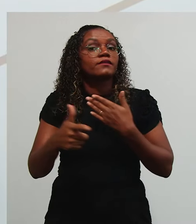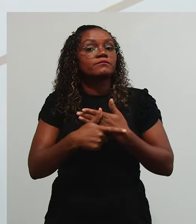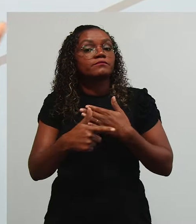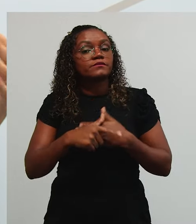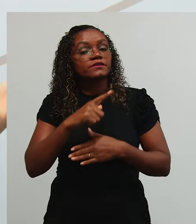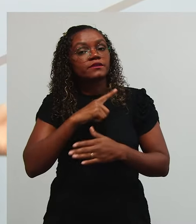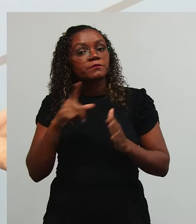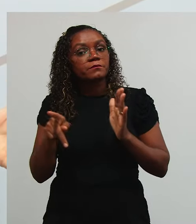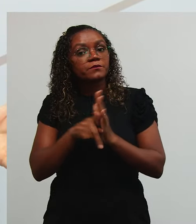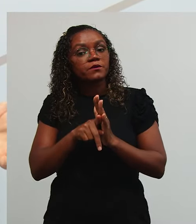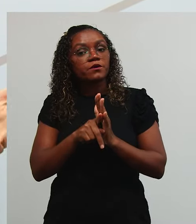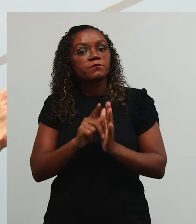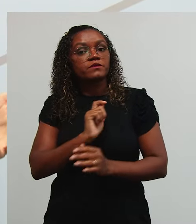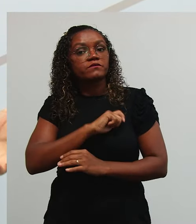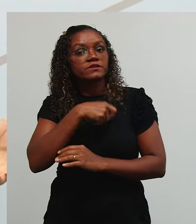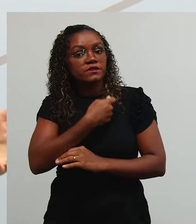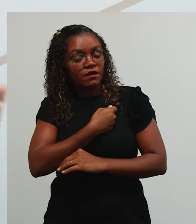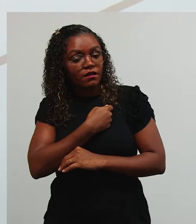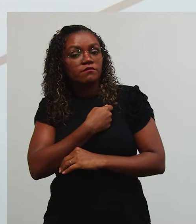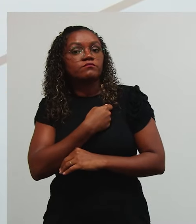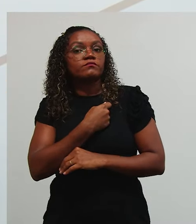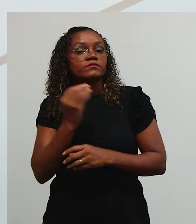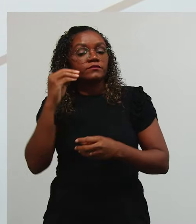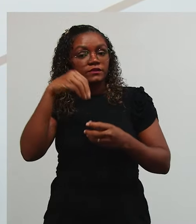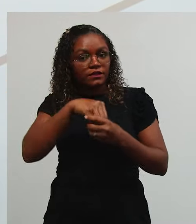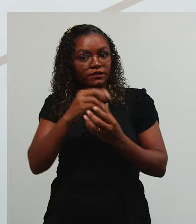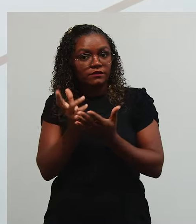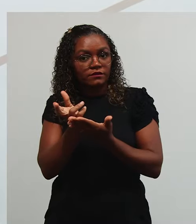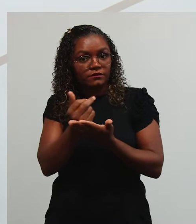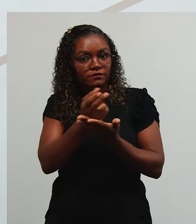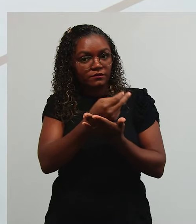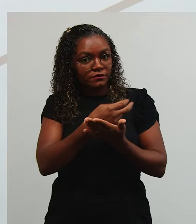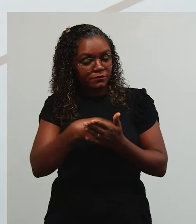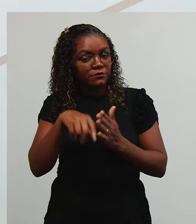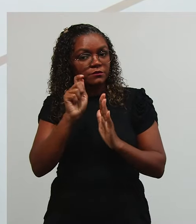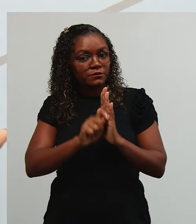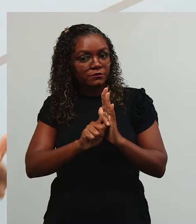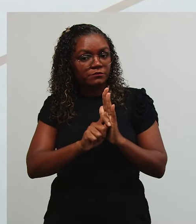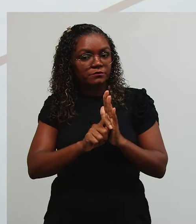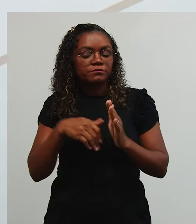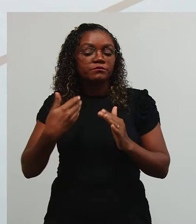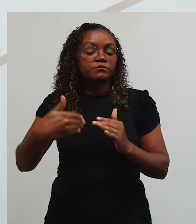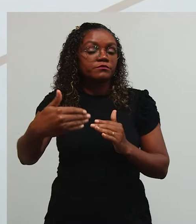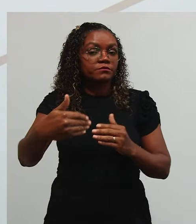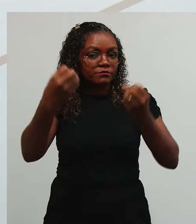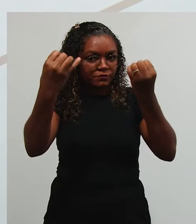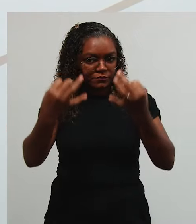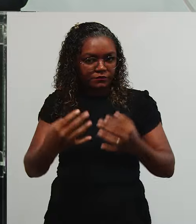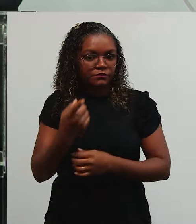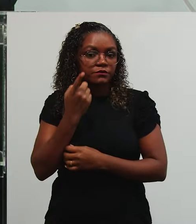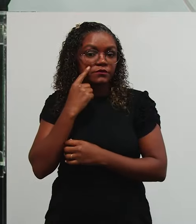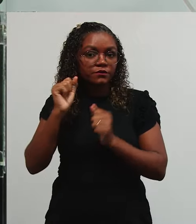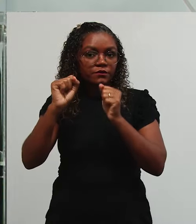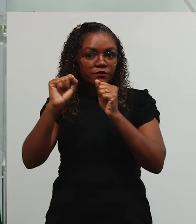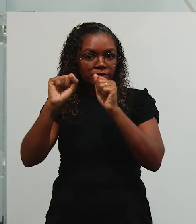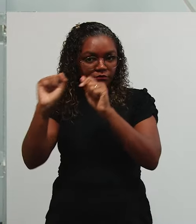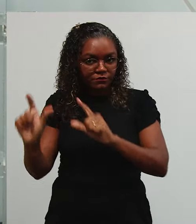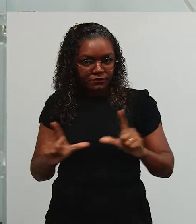extras fiscais do dos tributos que nós vamos ver ao longo das aulas tá bom vejam lá no slide